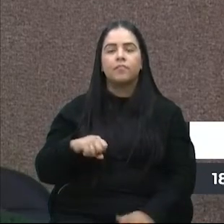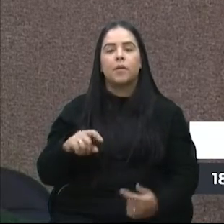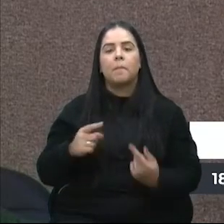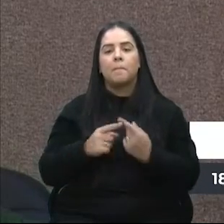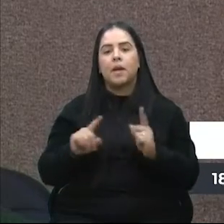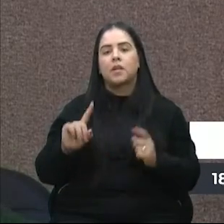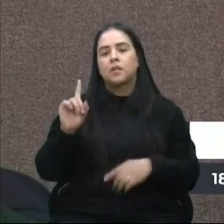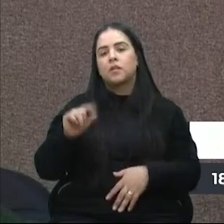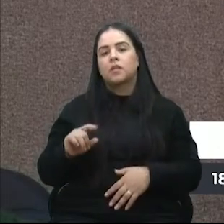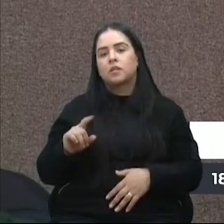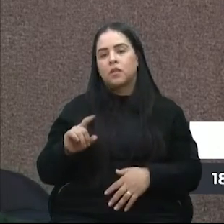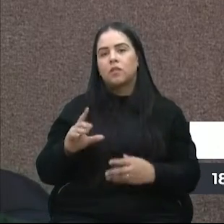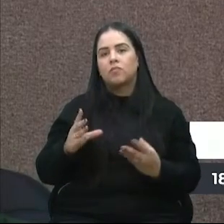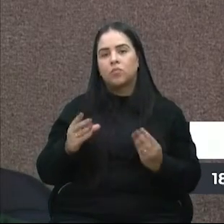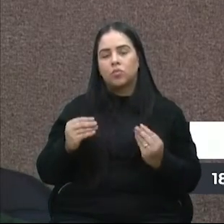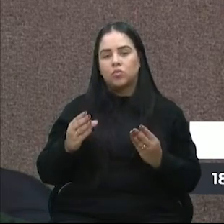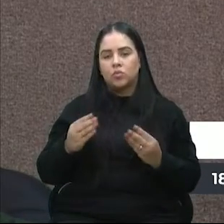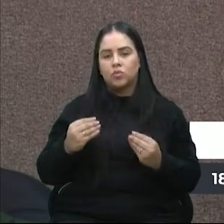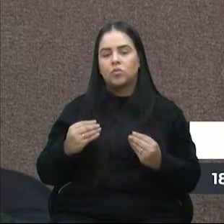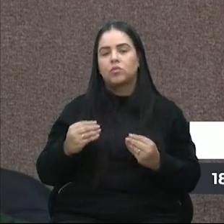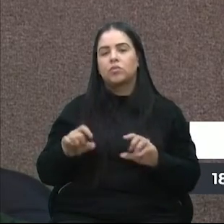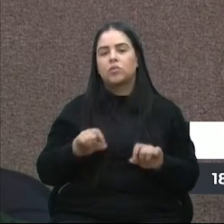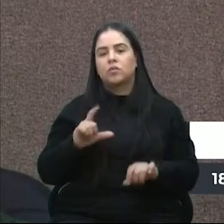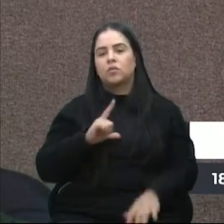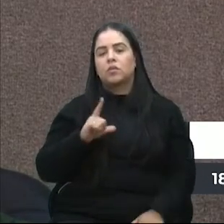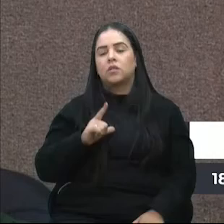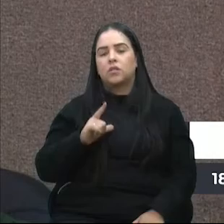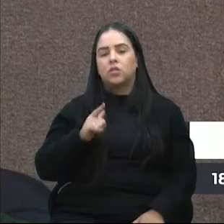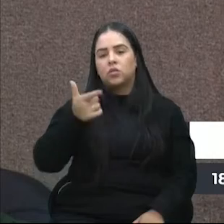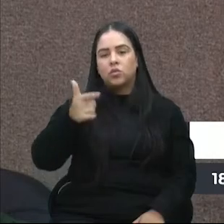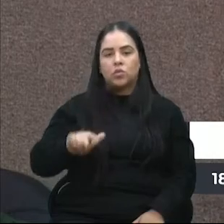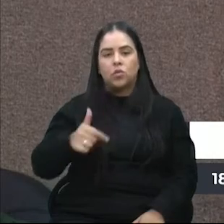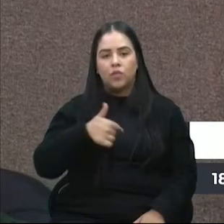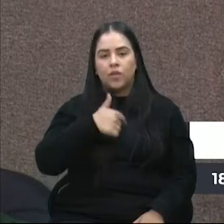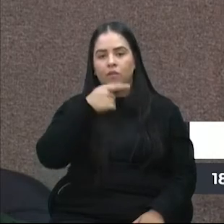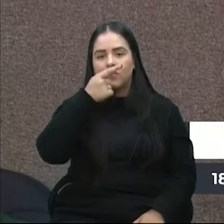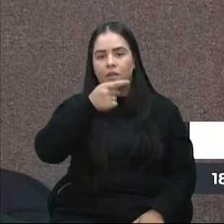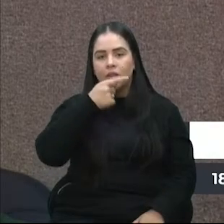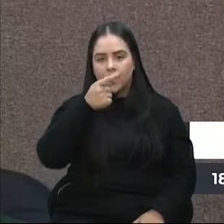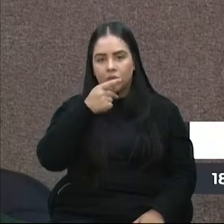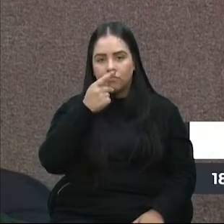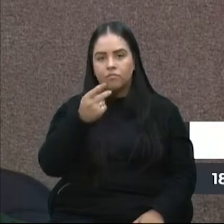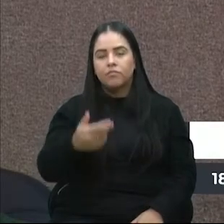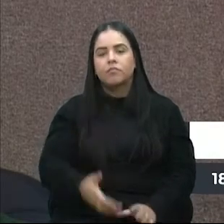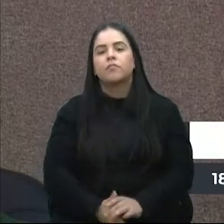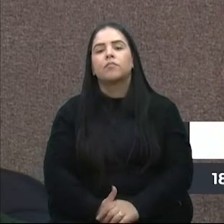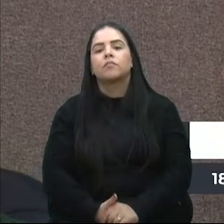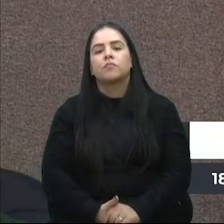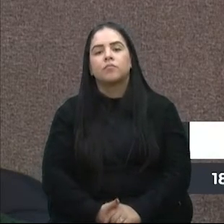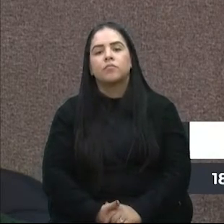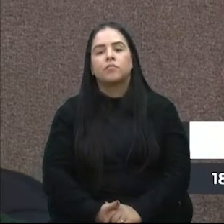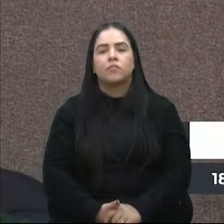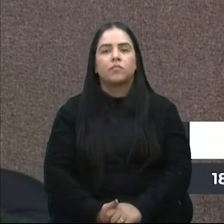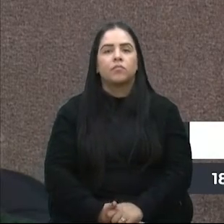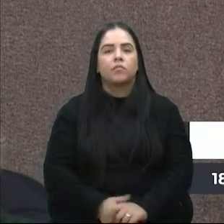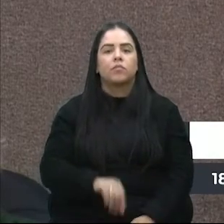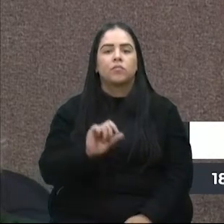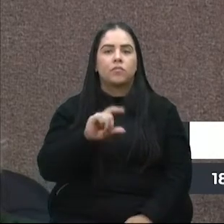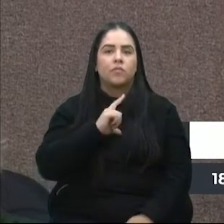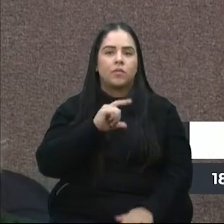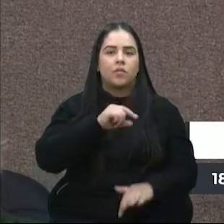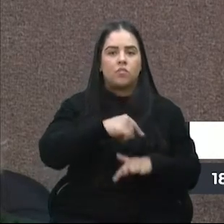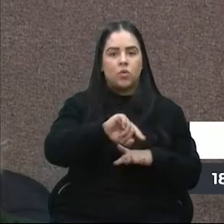mas é um amplo nicho. E volto a mencionar aqui as modalidades, que é